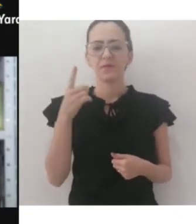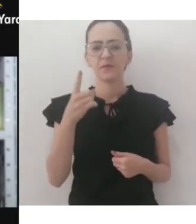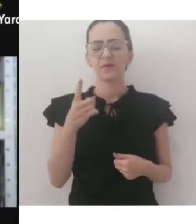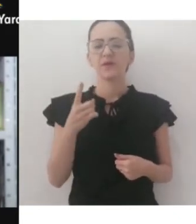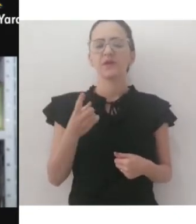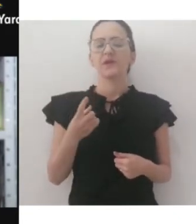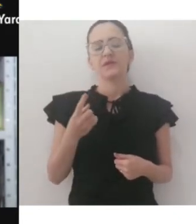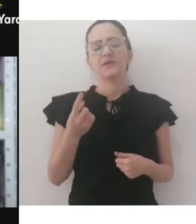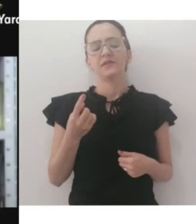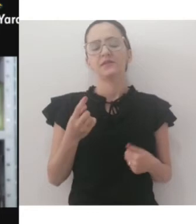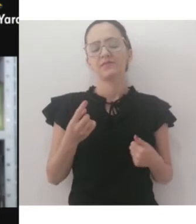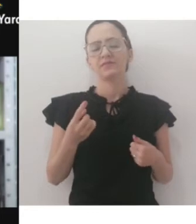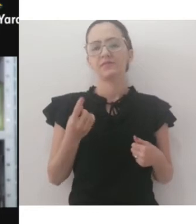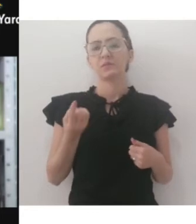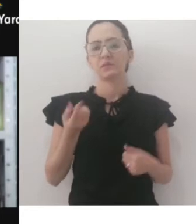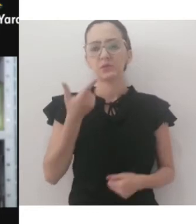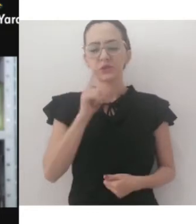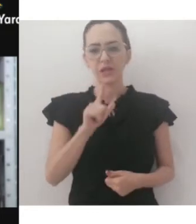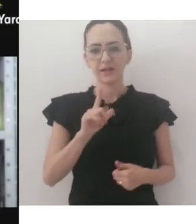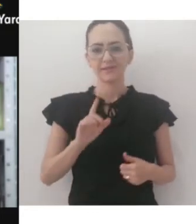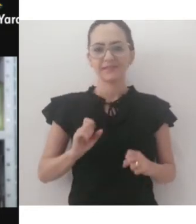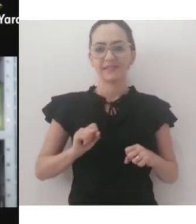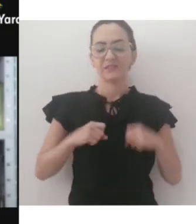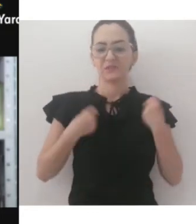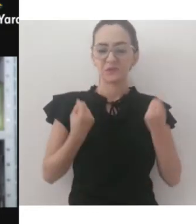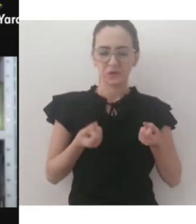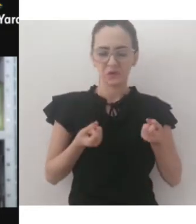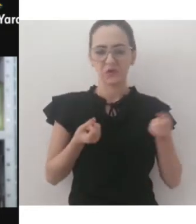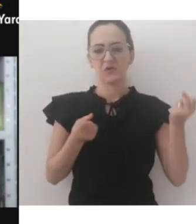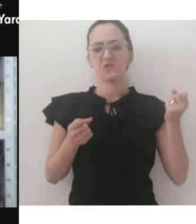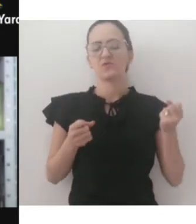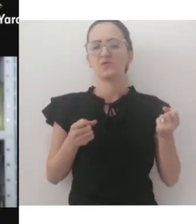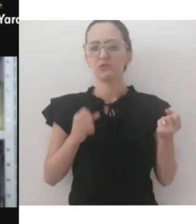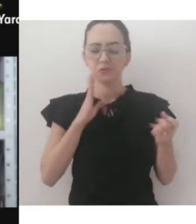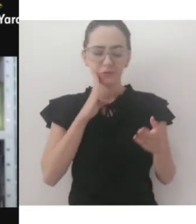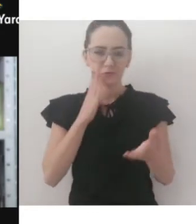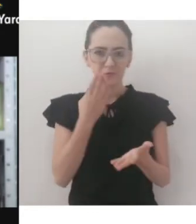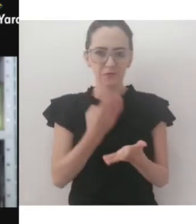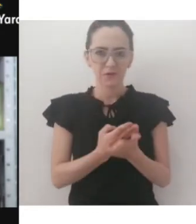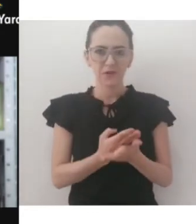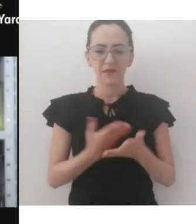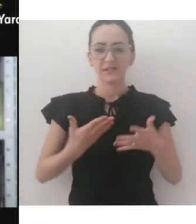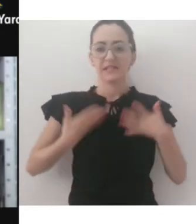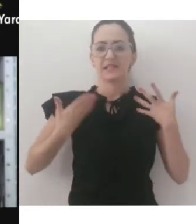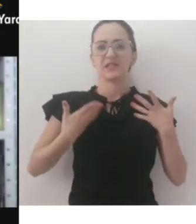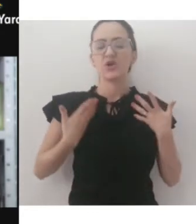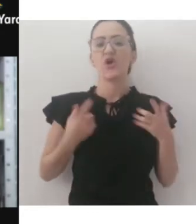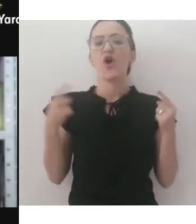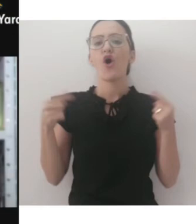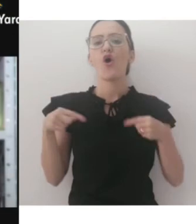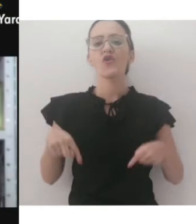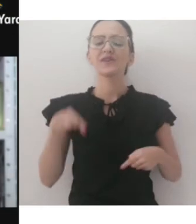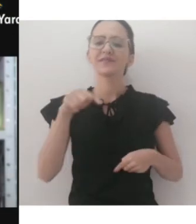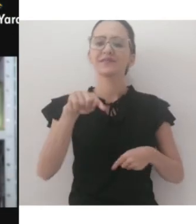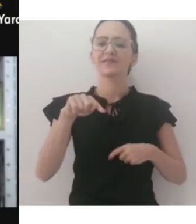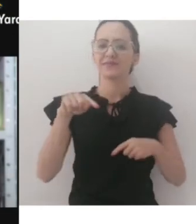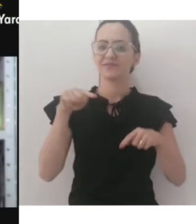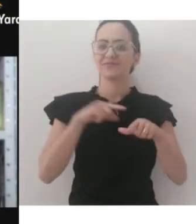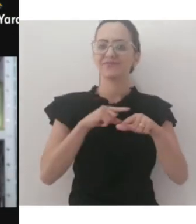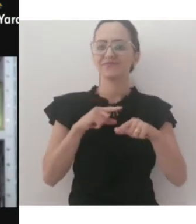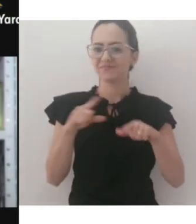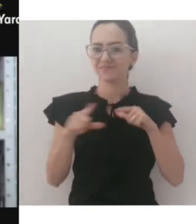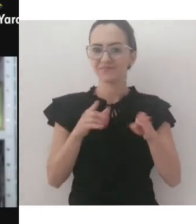conseguiu visualizar um entusiasmo, a garra, a confiança nesse seu processo enquanto concurseira? Você hoje, enquanto